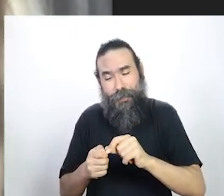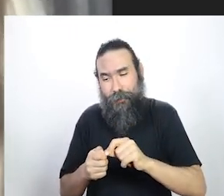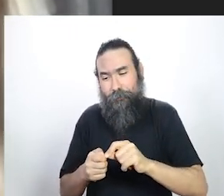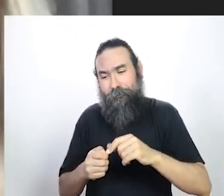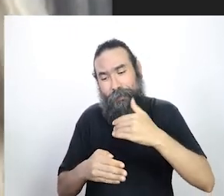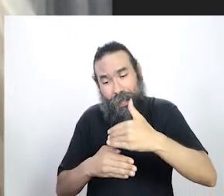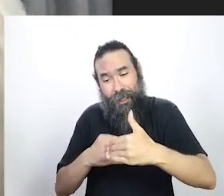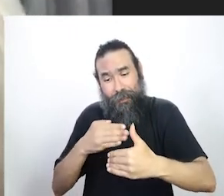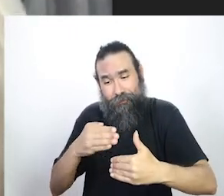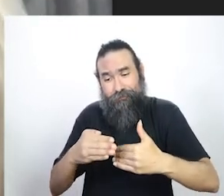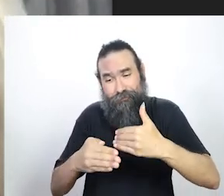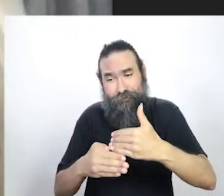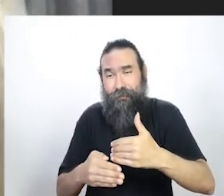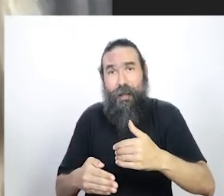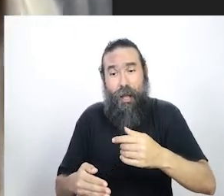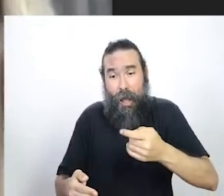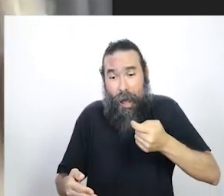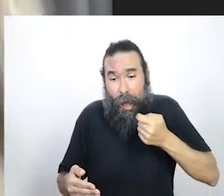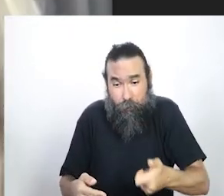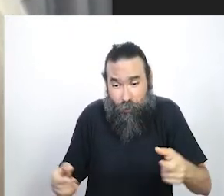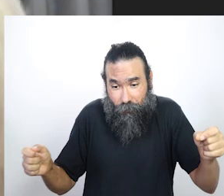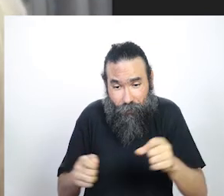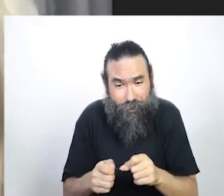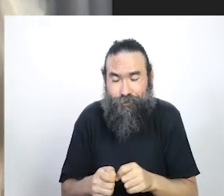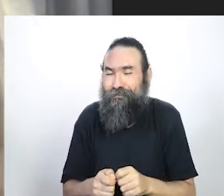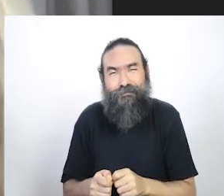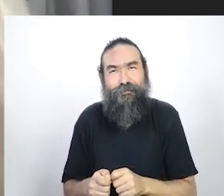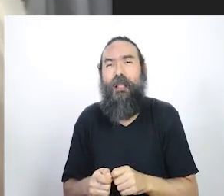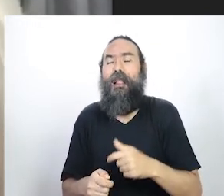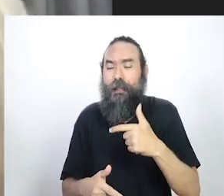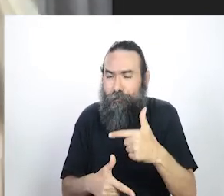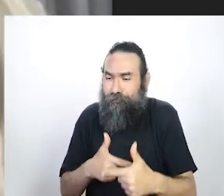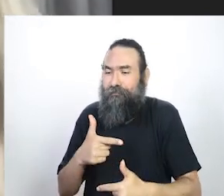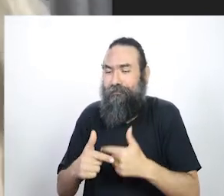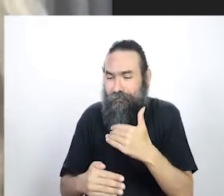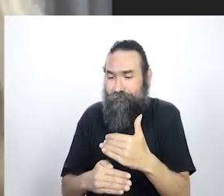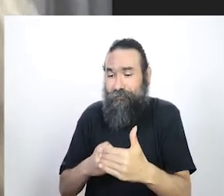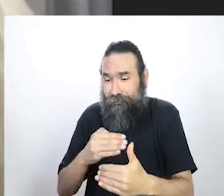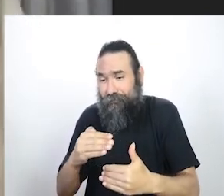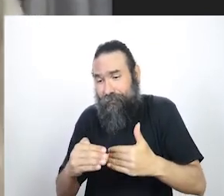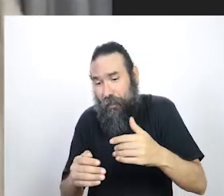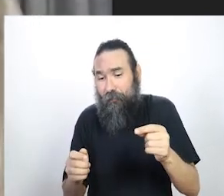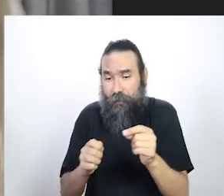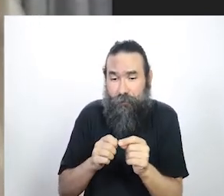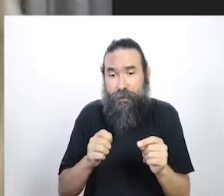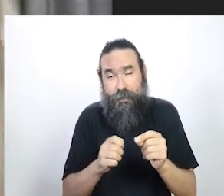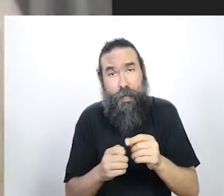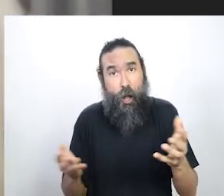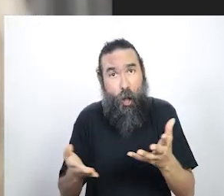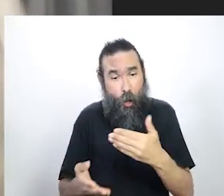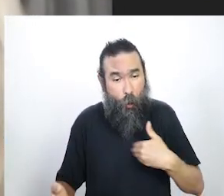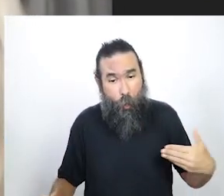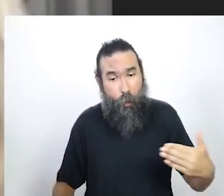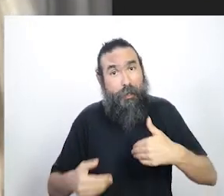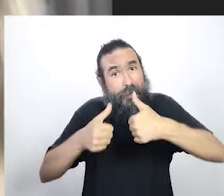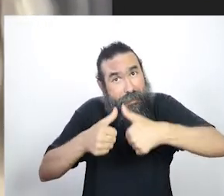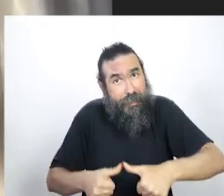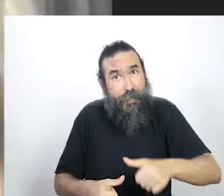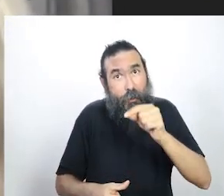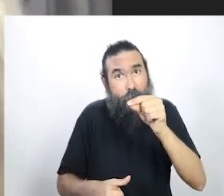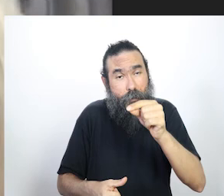consegue transformar uma prática de uma hora para outra. Então, agora é o momento que nós estamos, então,